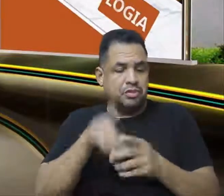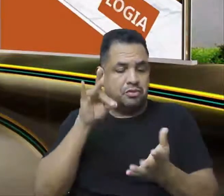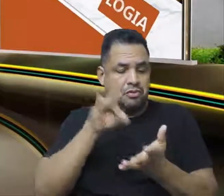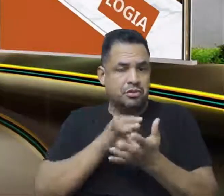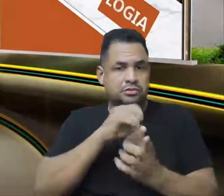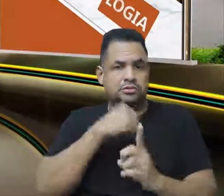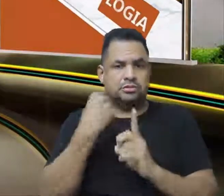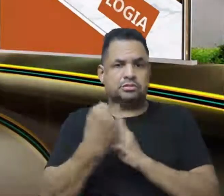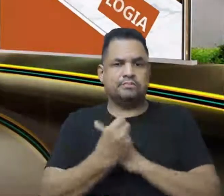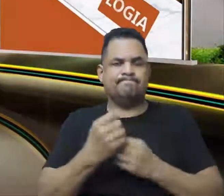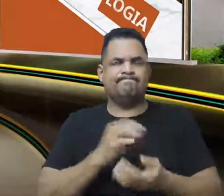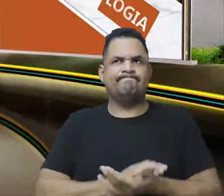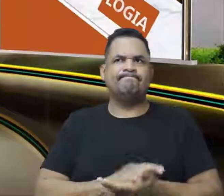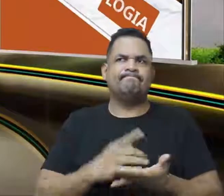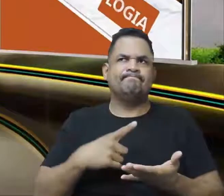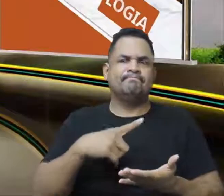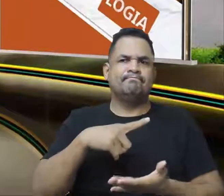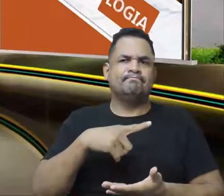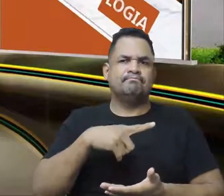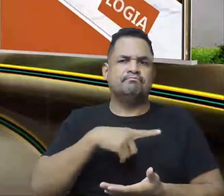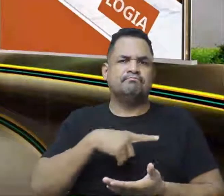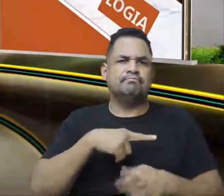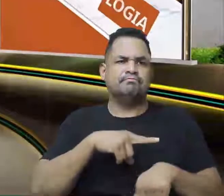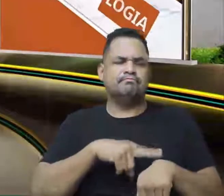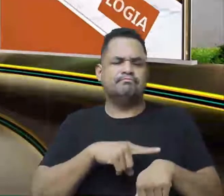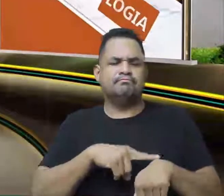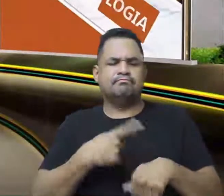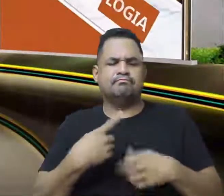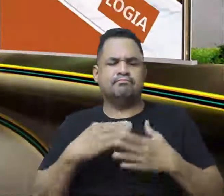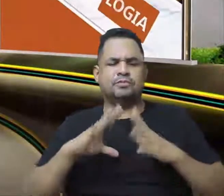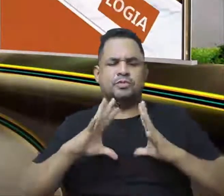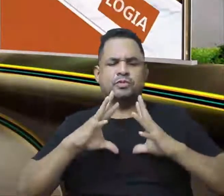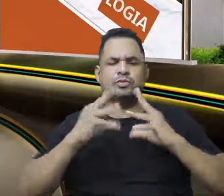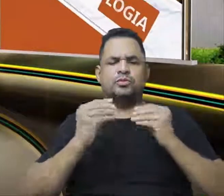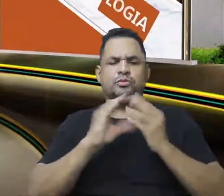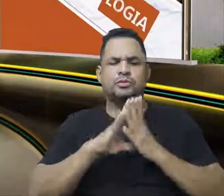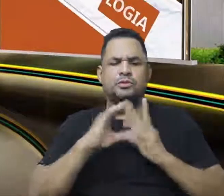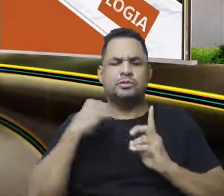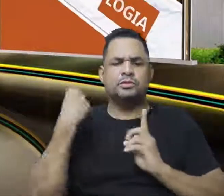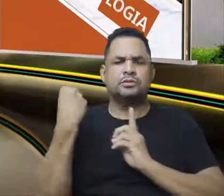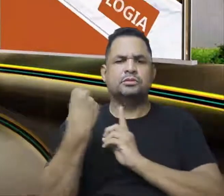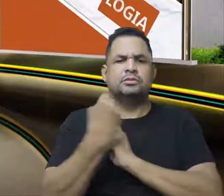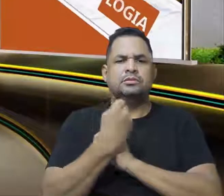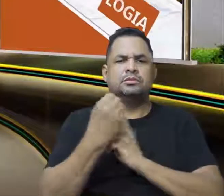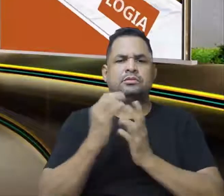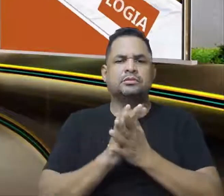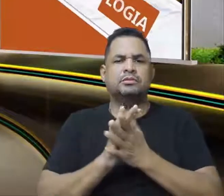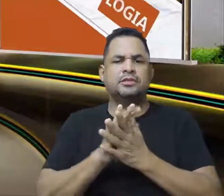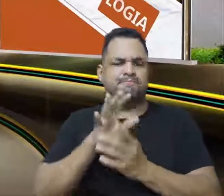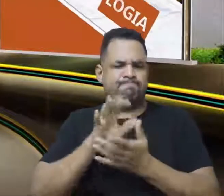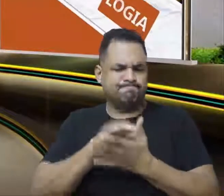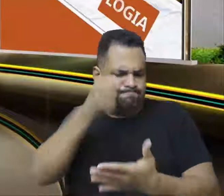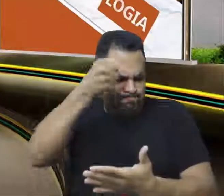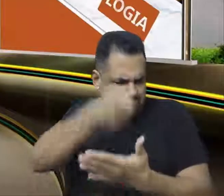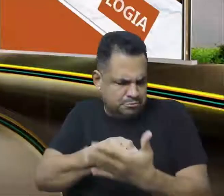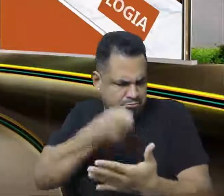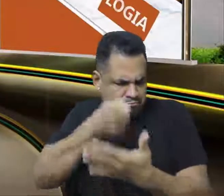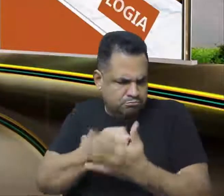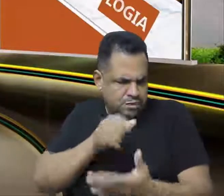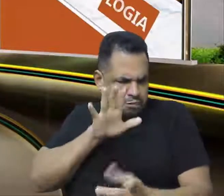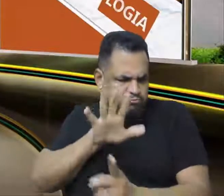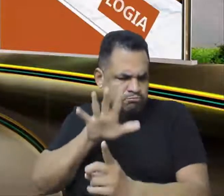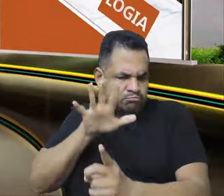uma hora que todo o contexto toda a sociedade vai te obrigar voltar para escola né